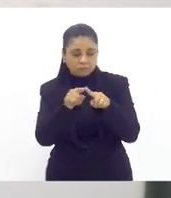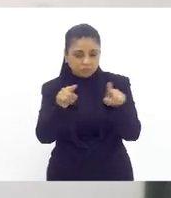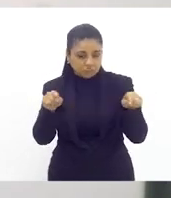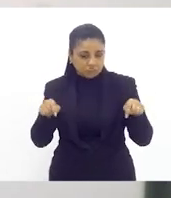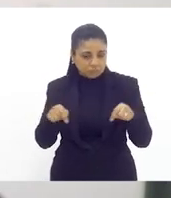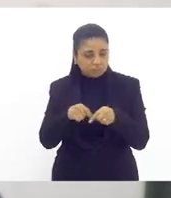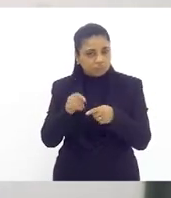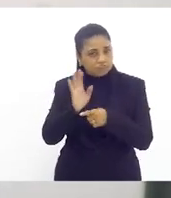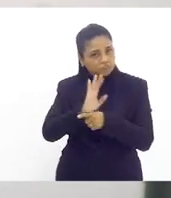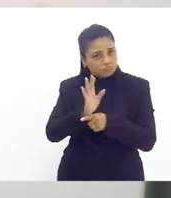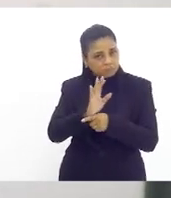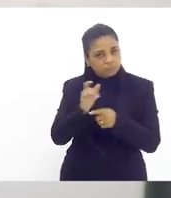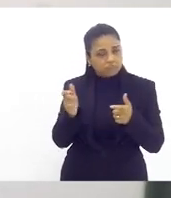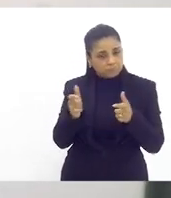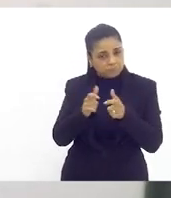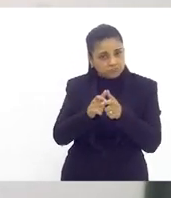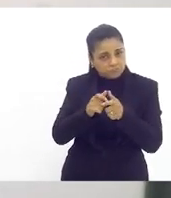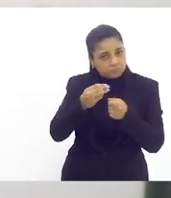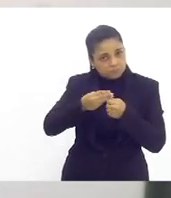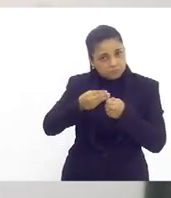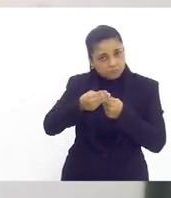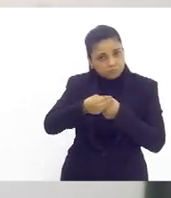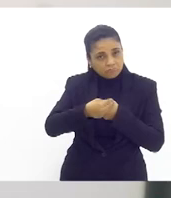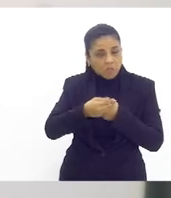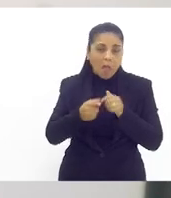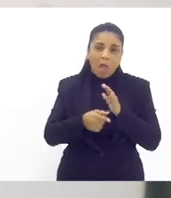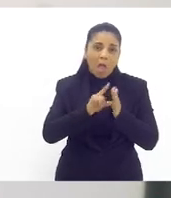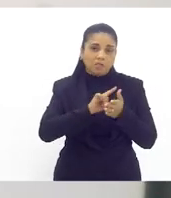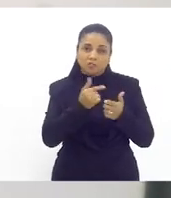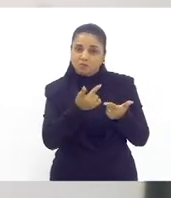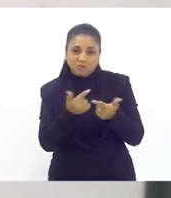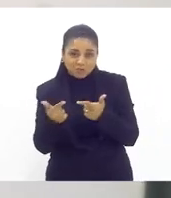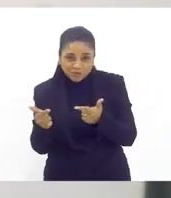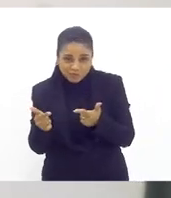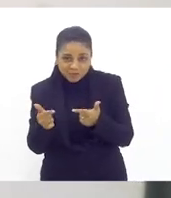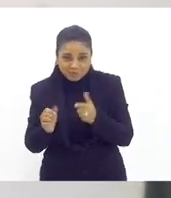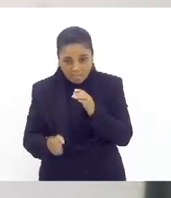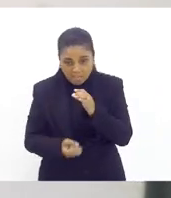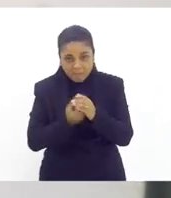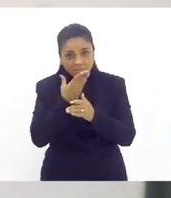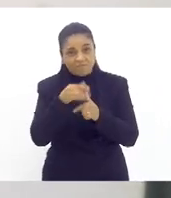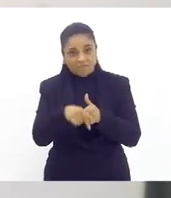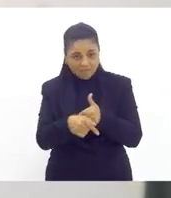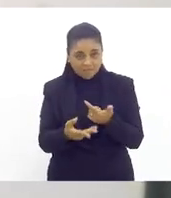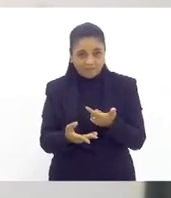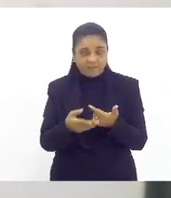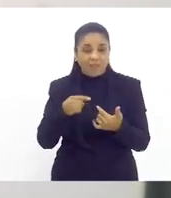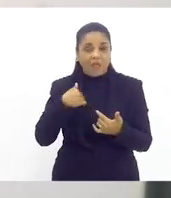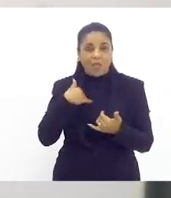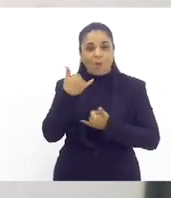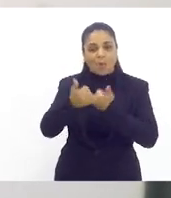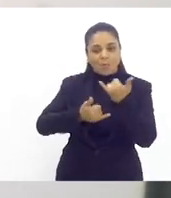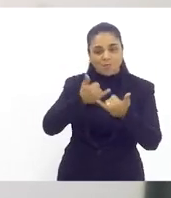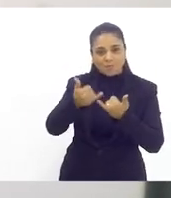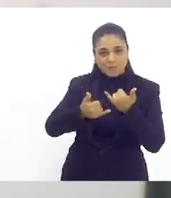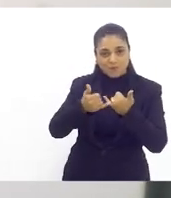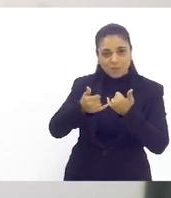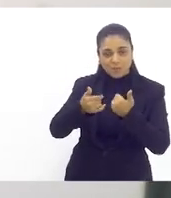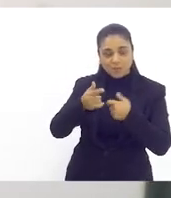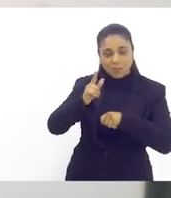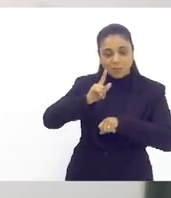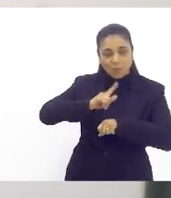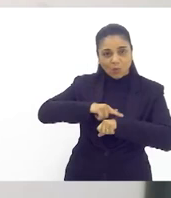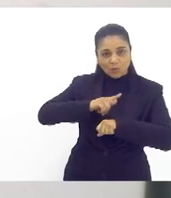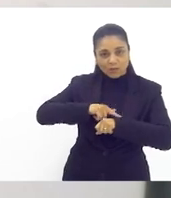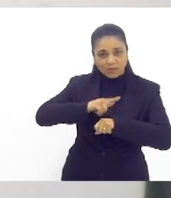municípios começa a ter uma sala de cinema que antes não tinha então eu até brinco que o tempo verbal do